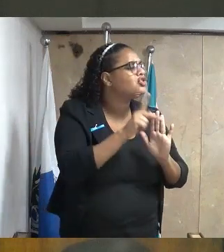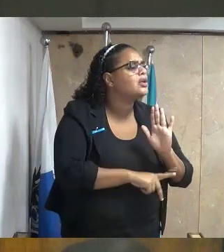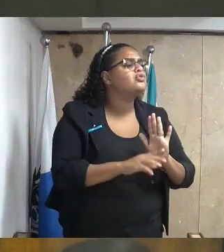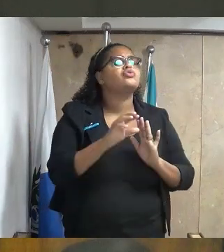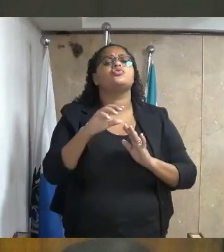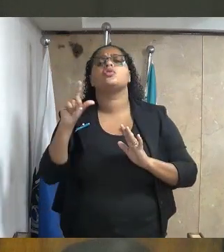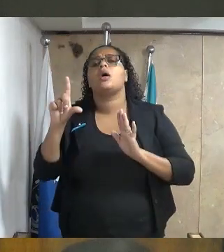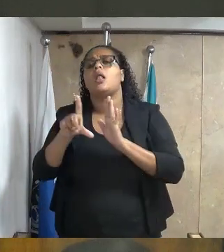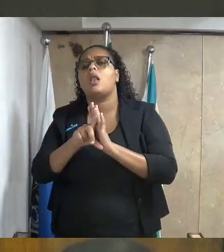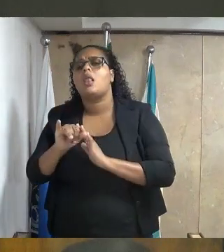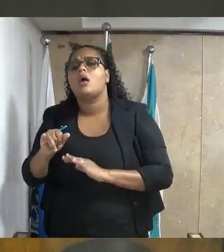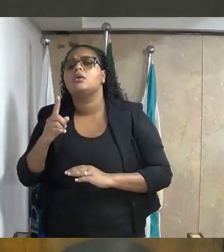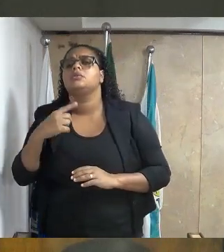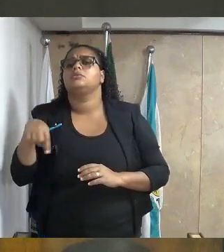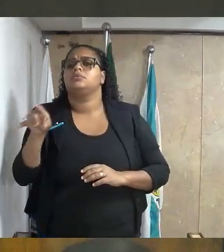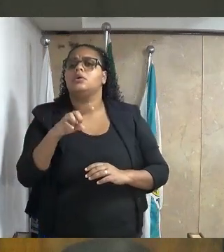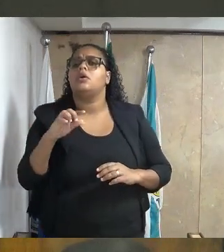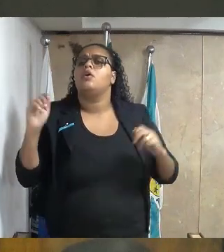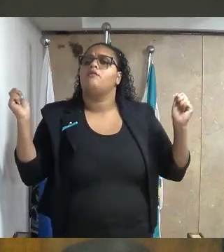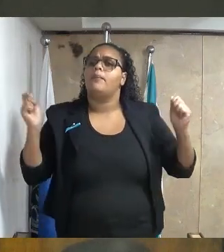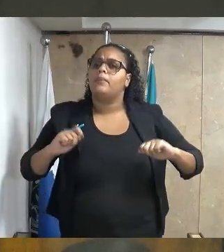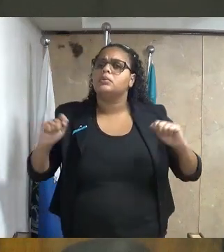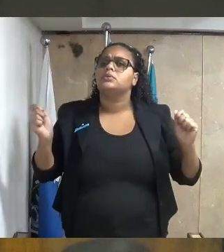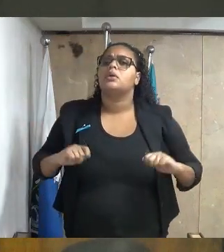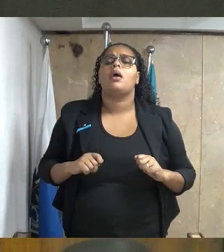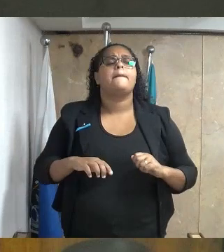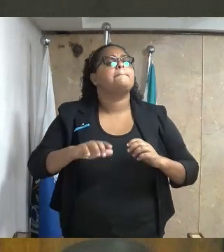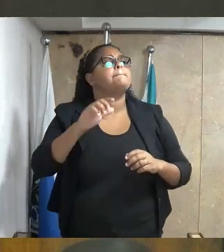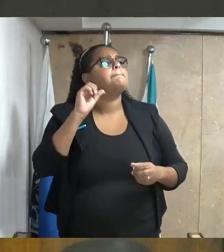nessa casa, onde o contribuinte vai poder pagar